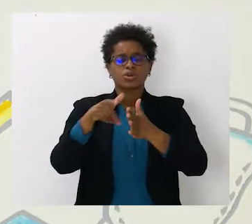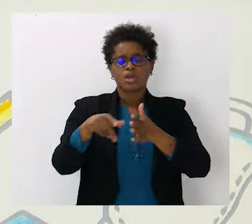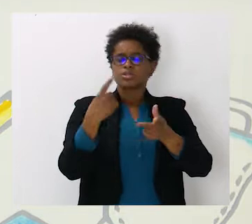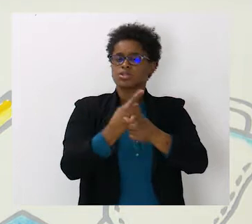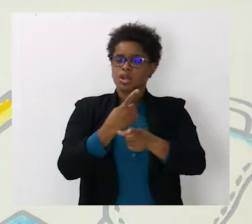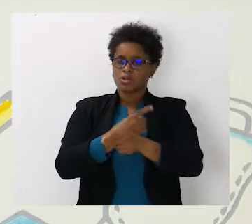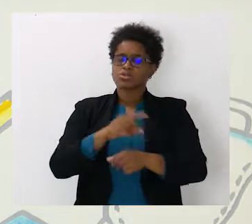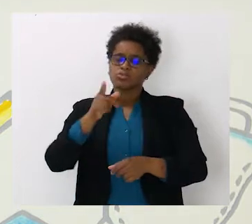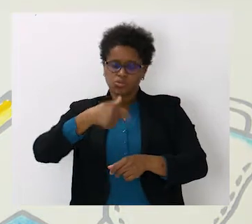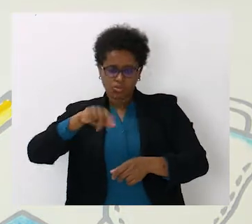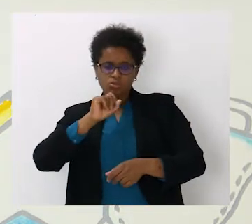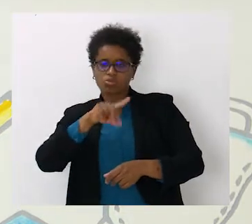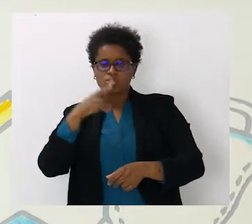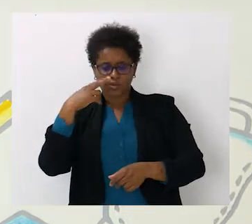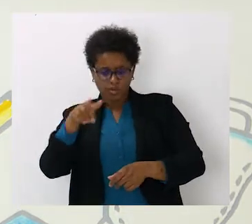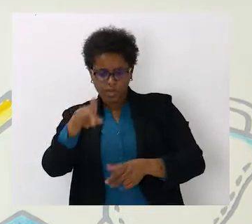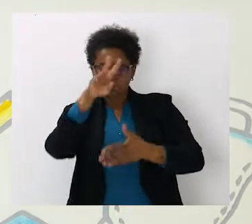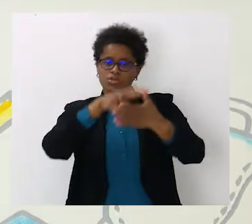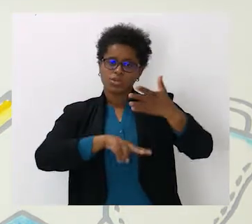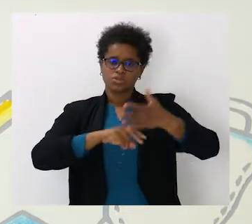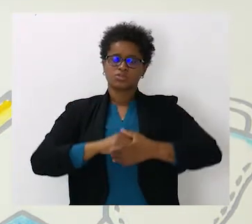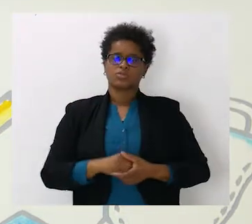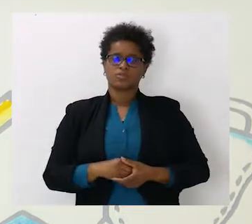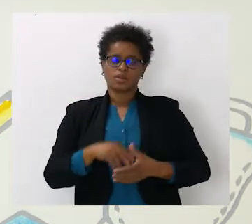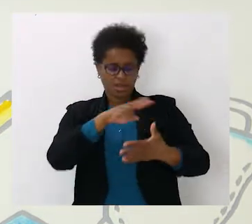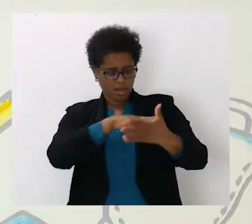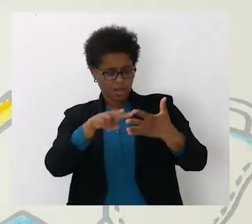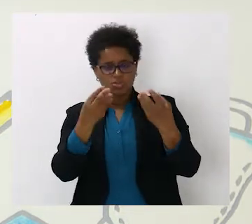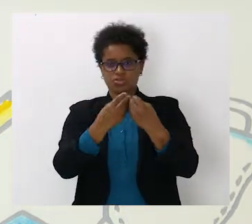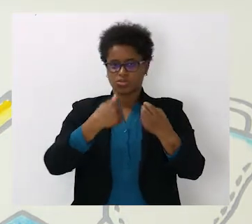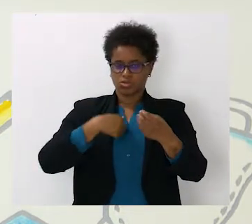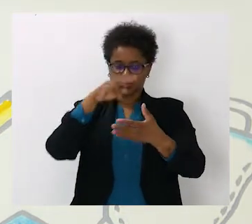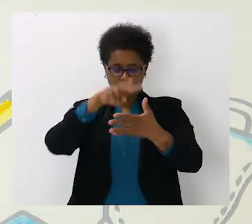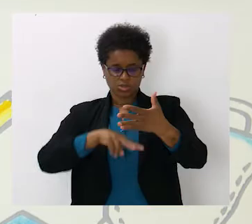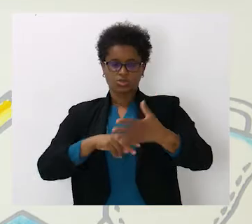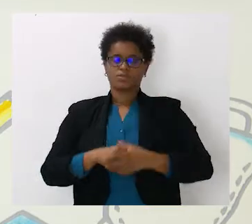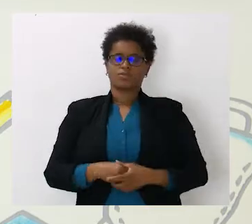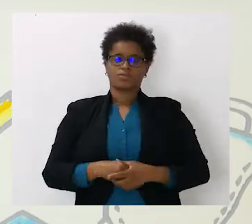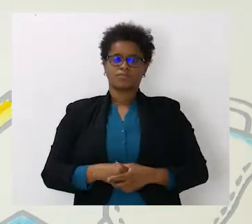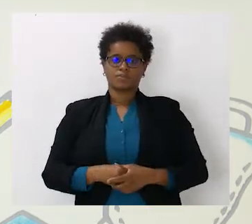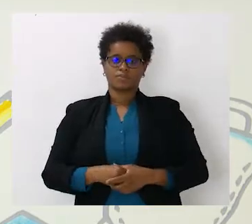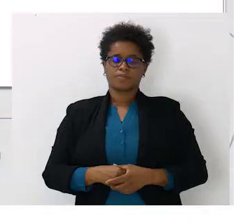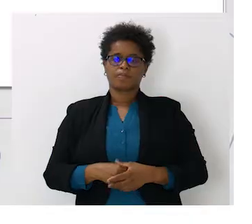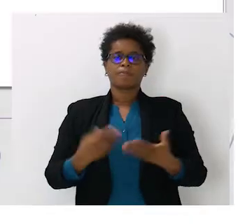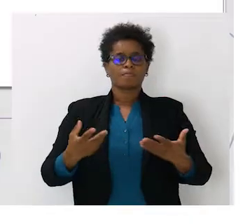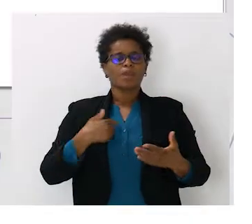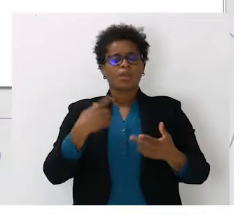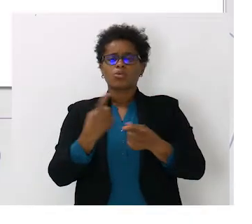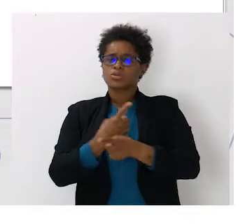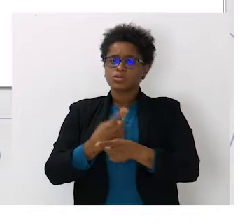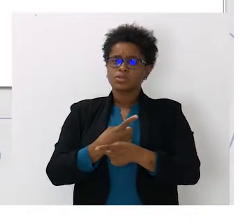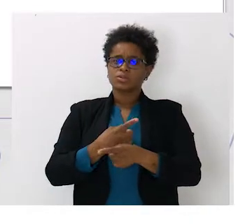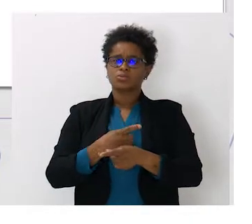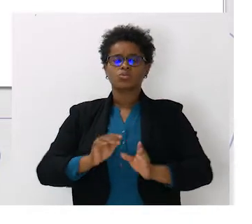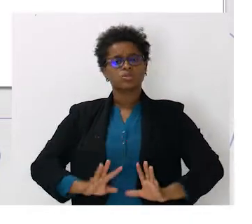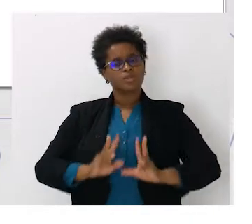essas causas, podemos observar ali no texto. Leiam comigo o texto. Em